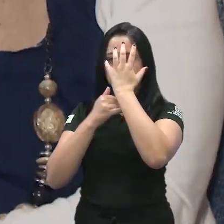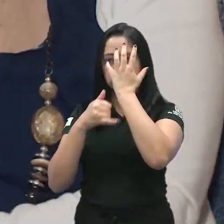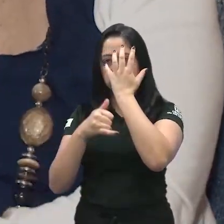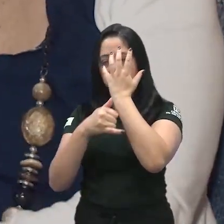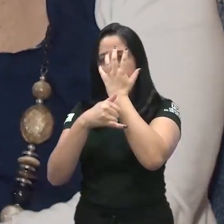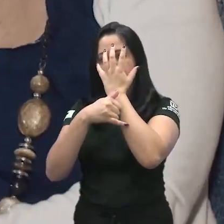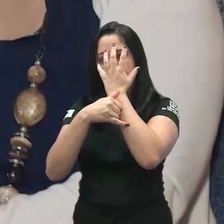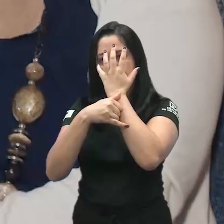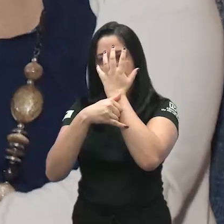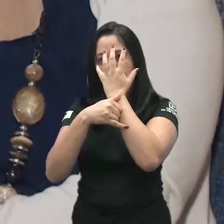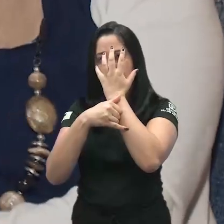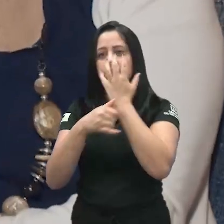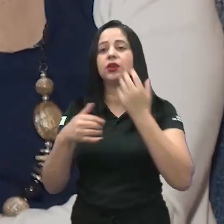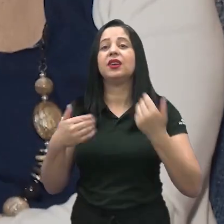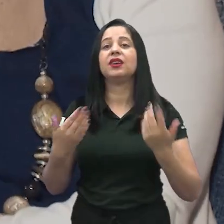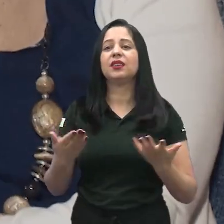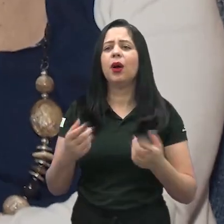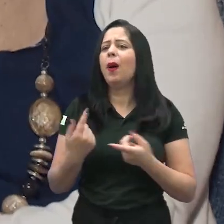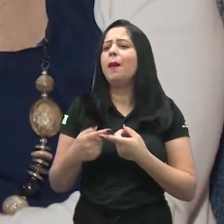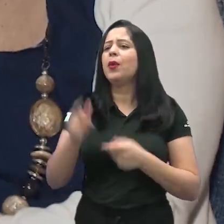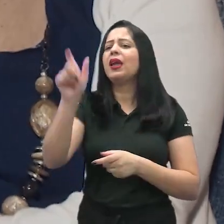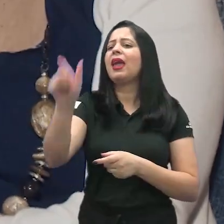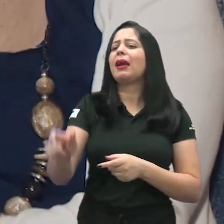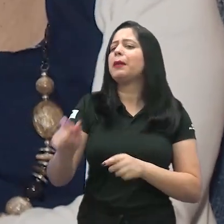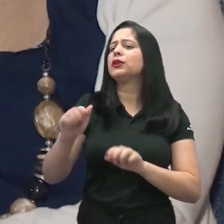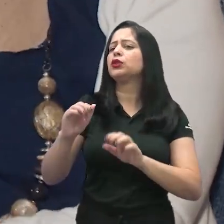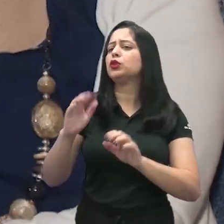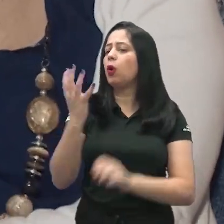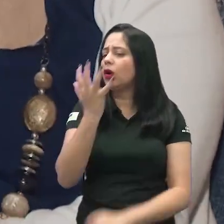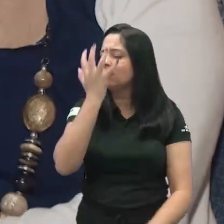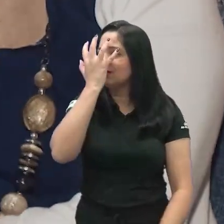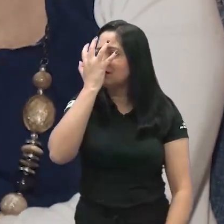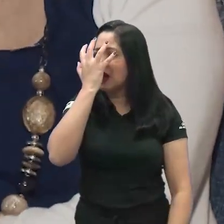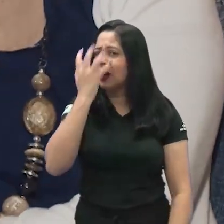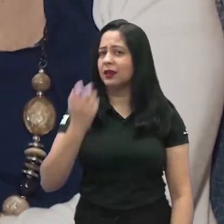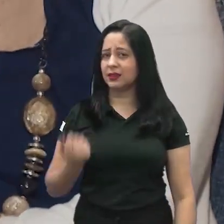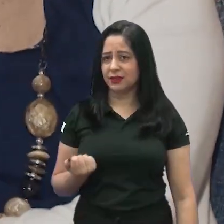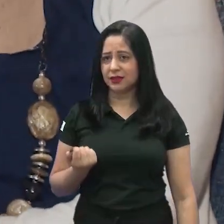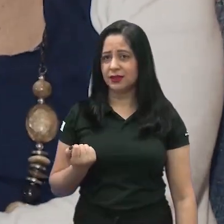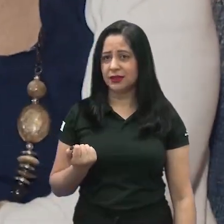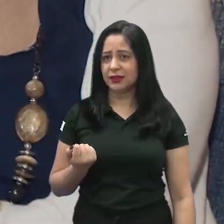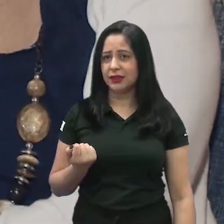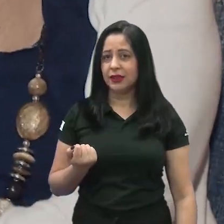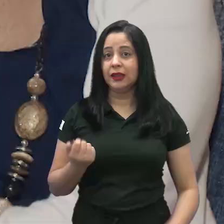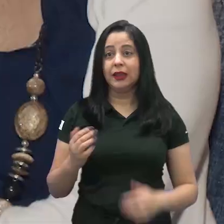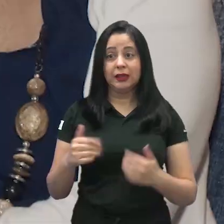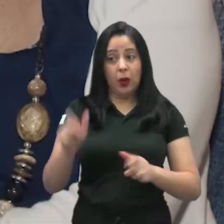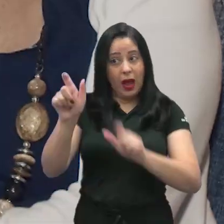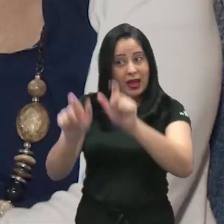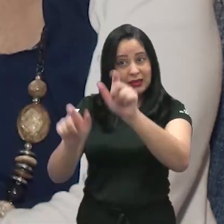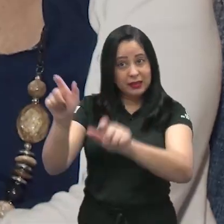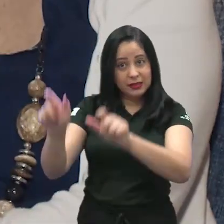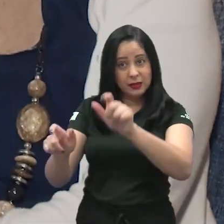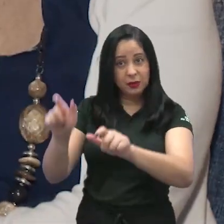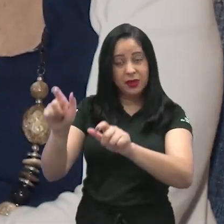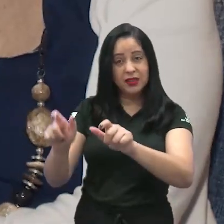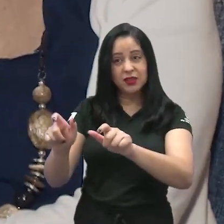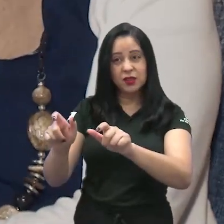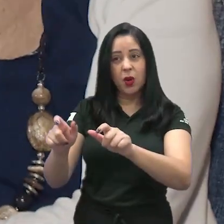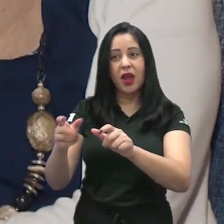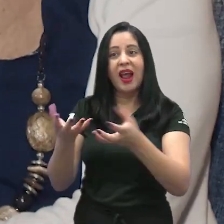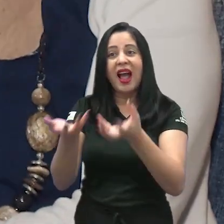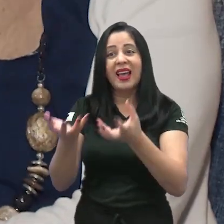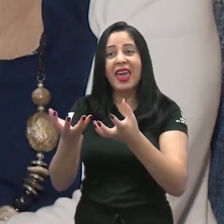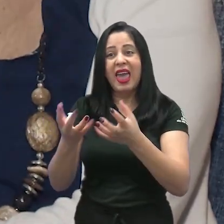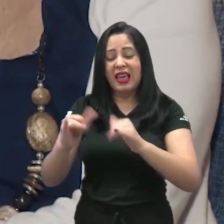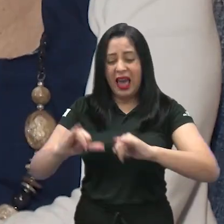E para quê? Do que essas pessoas estão fugindo e para onde elas estão se encaminhando? Essas pessoas estão fugindo da